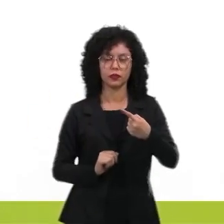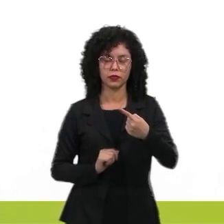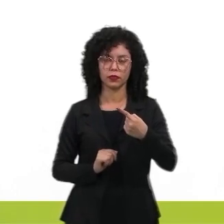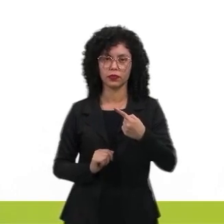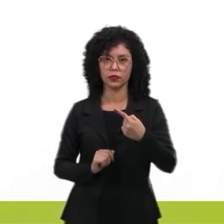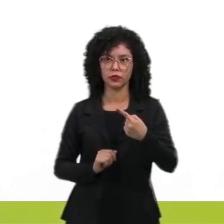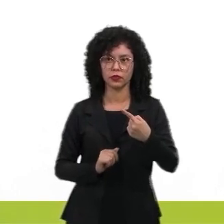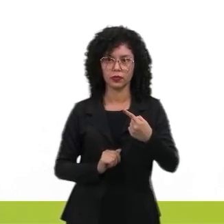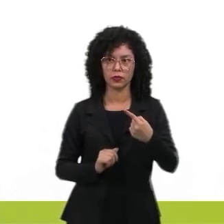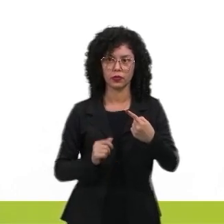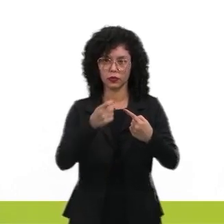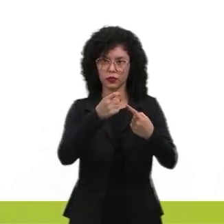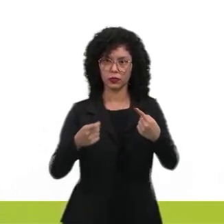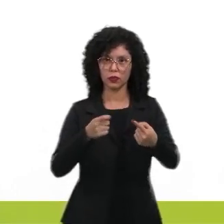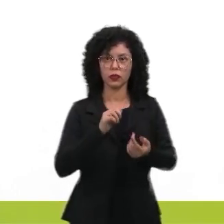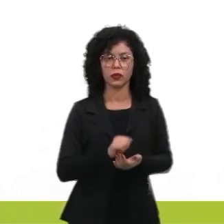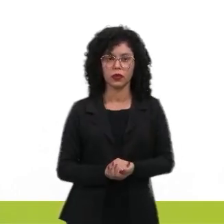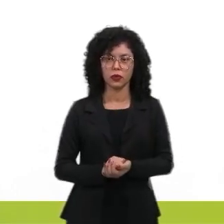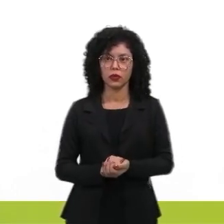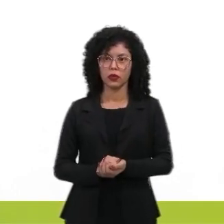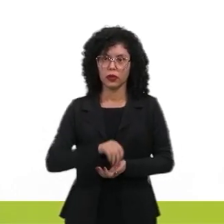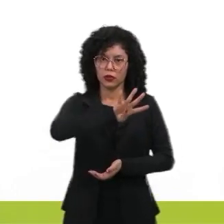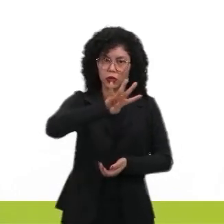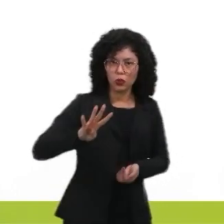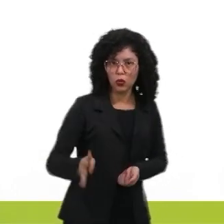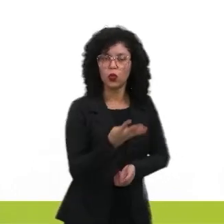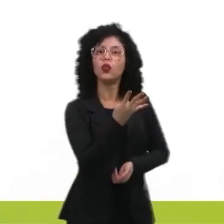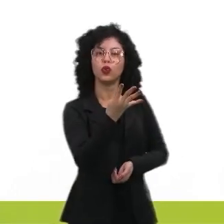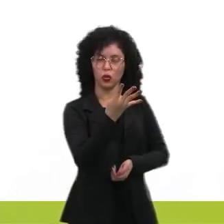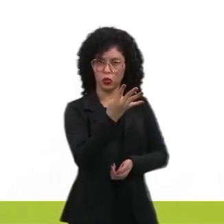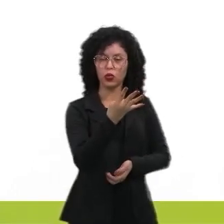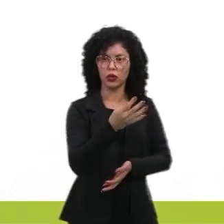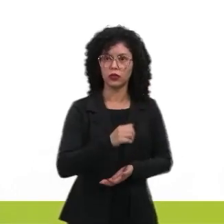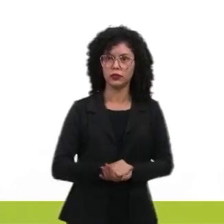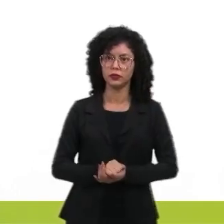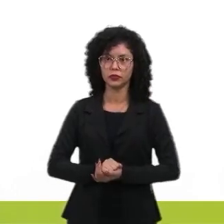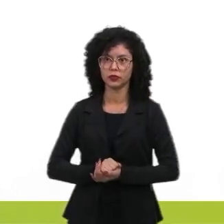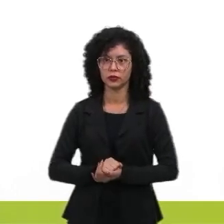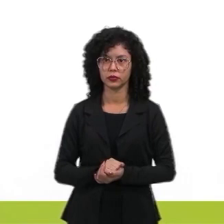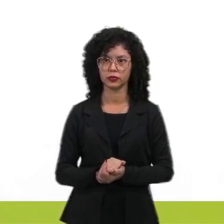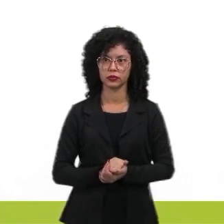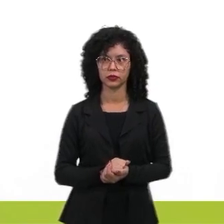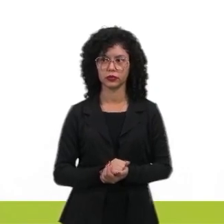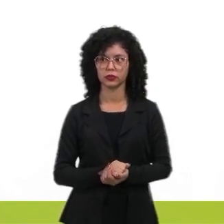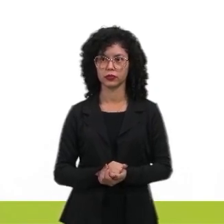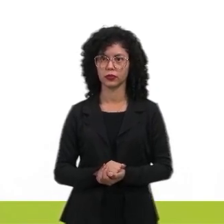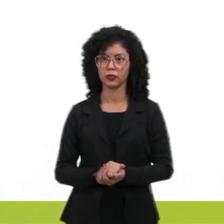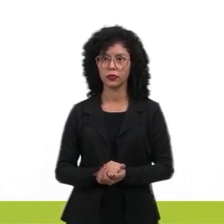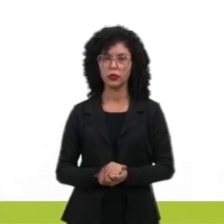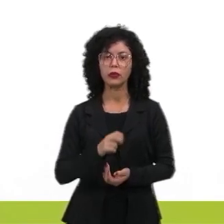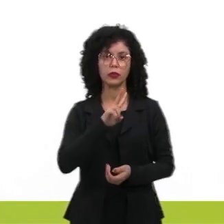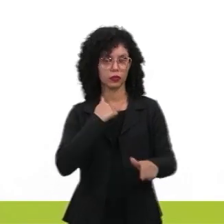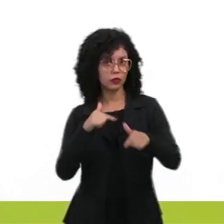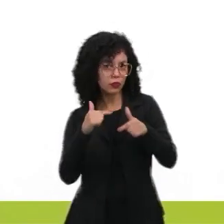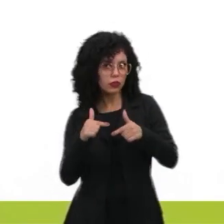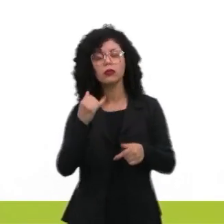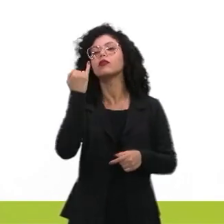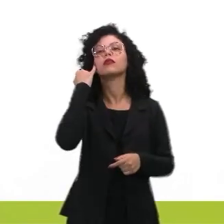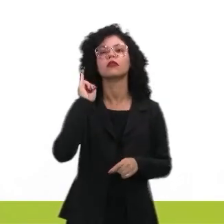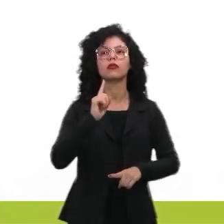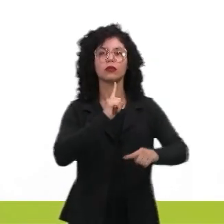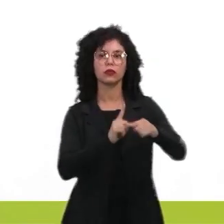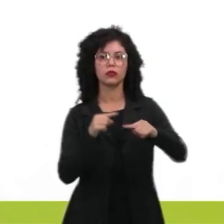pega o valor onde apresenta o valor de x, que é a variável, né? O incógnita, igual ao valor que eu tenho de informação. E você vai trabalhar a ideia do mais e